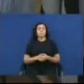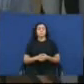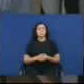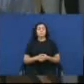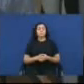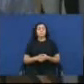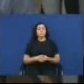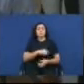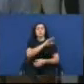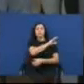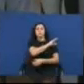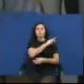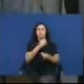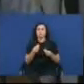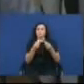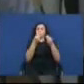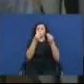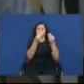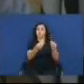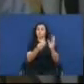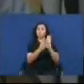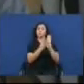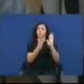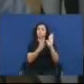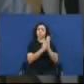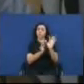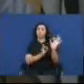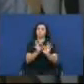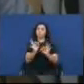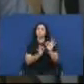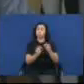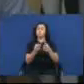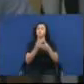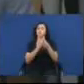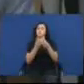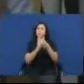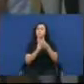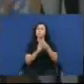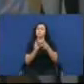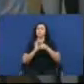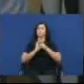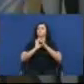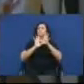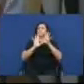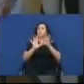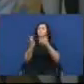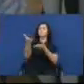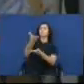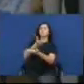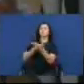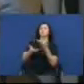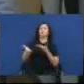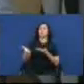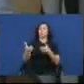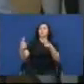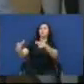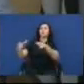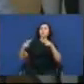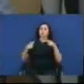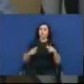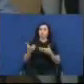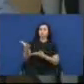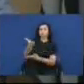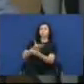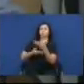Silvio Félix mandou um projeto para a casa para que os vereadores, a Câmara, pudesse autorizar uma permuta, uma troca de